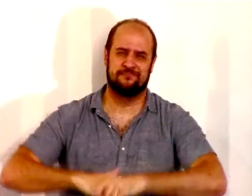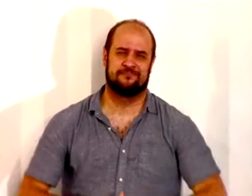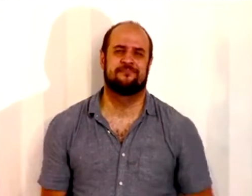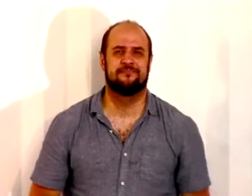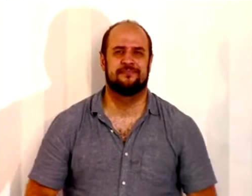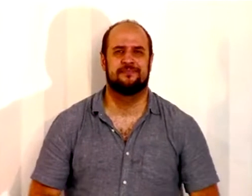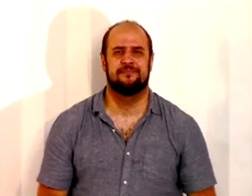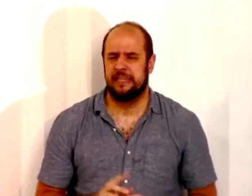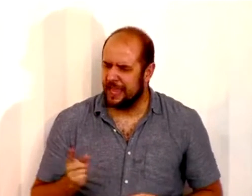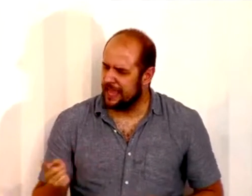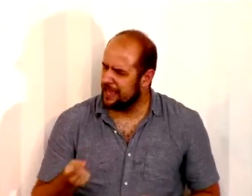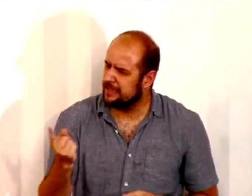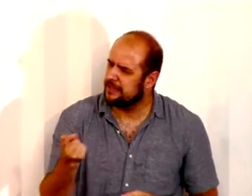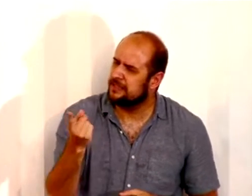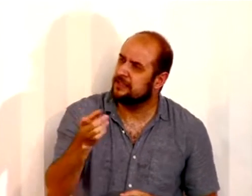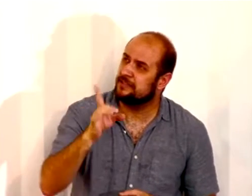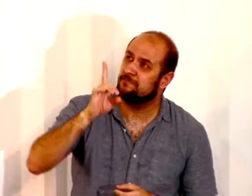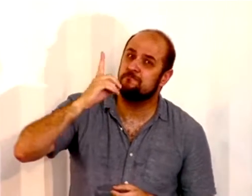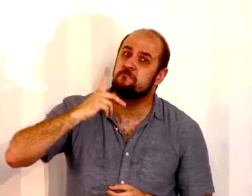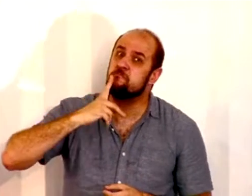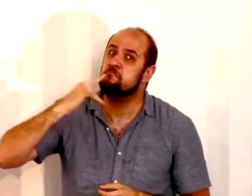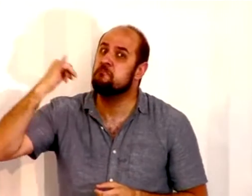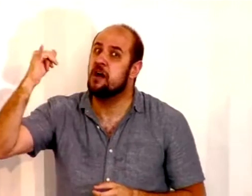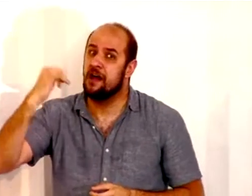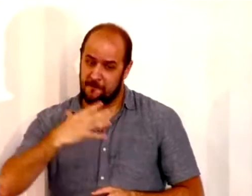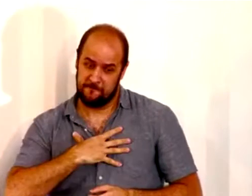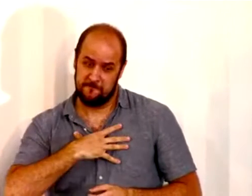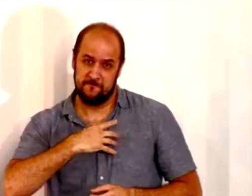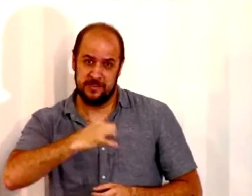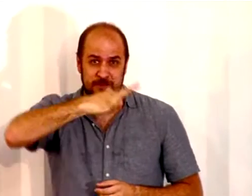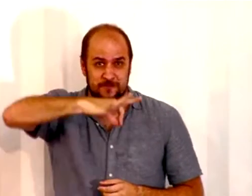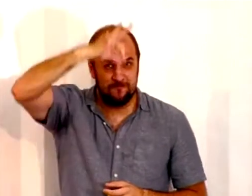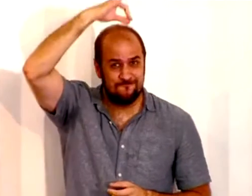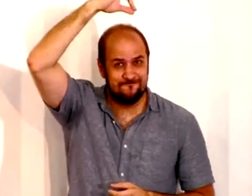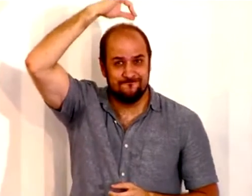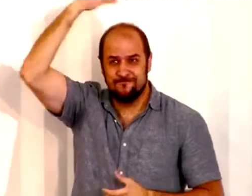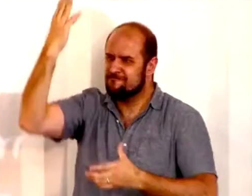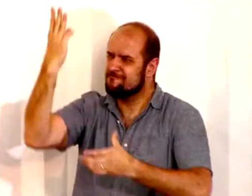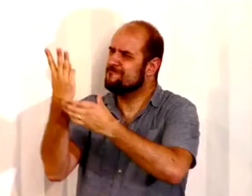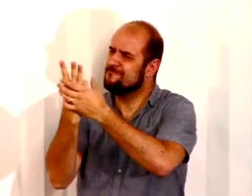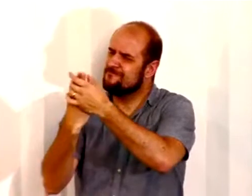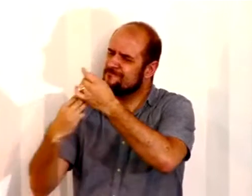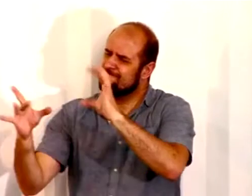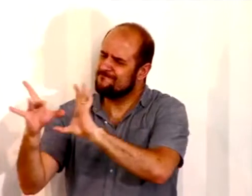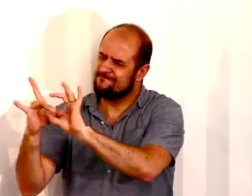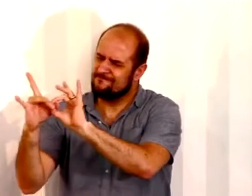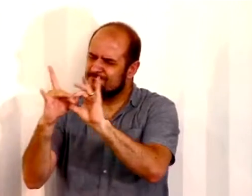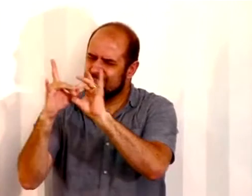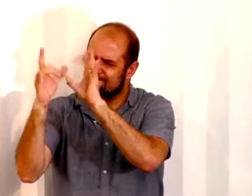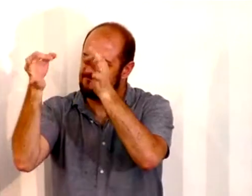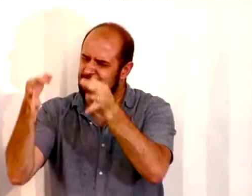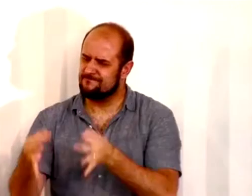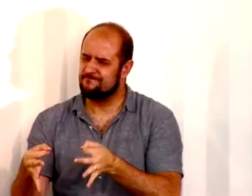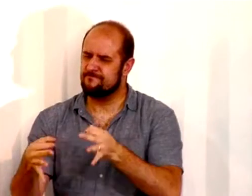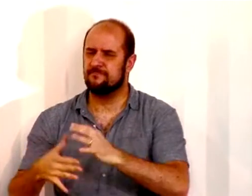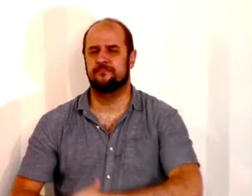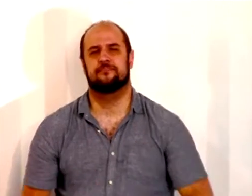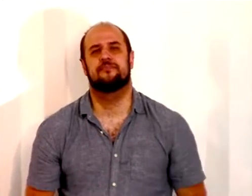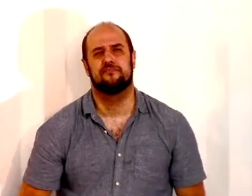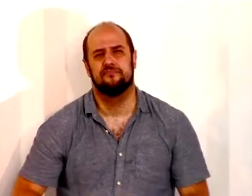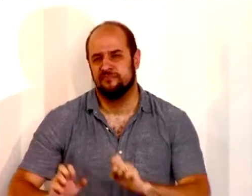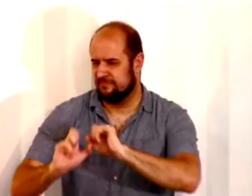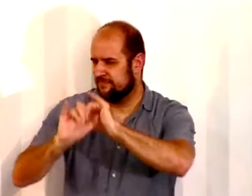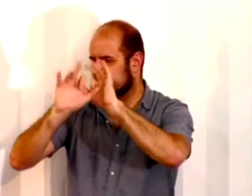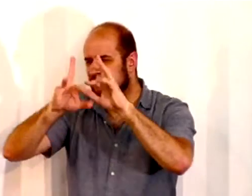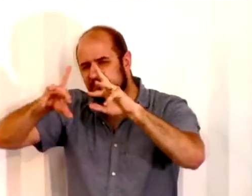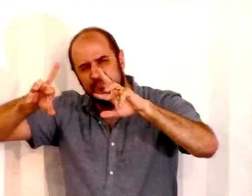E na eternidade o Pai, o Filho e o Espírito Santo tinham comunhão perfeita, como sempre tiveram. Da mesma glória, da